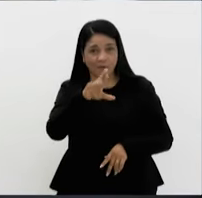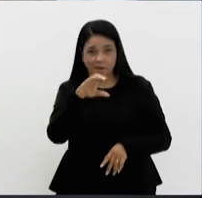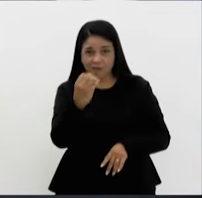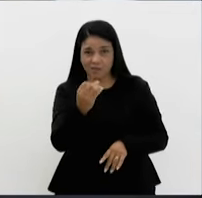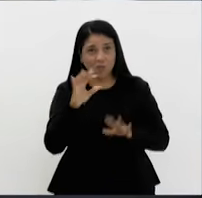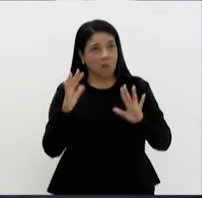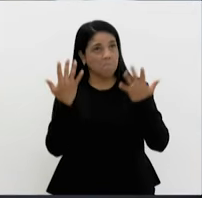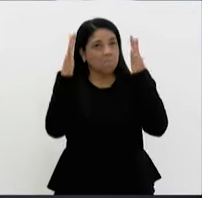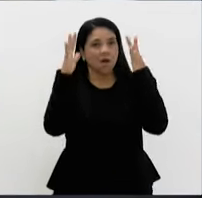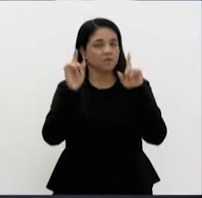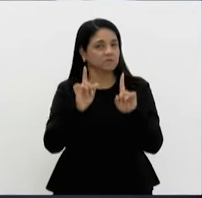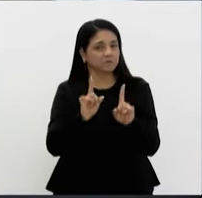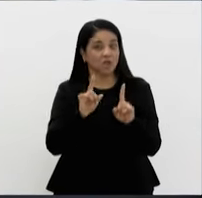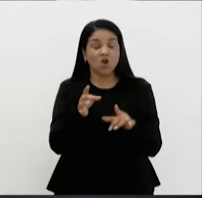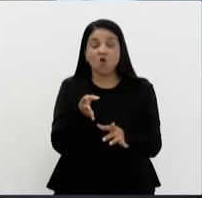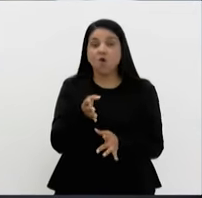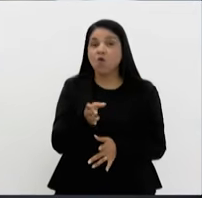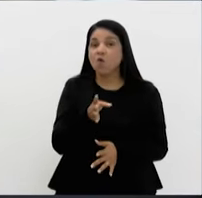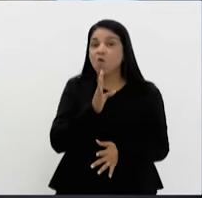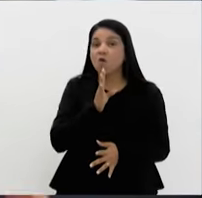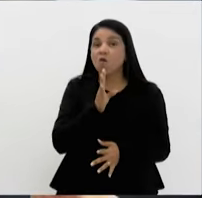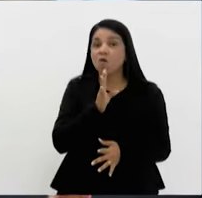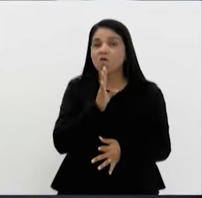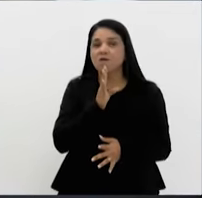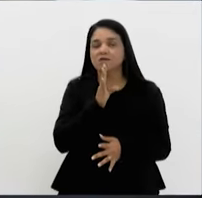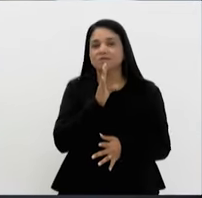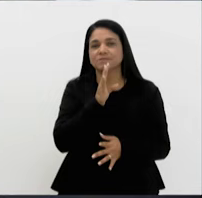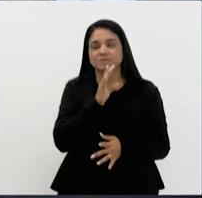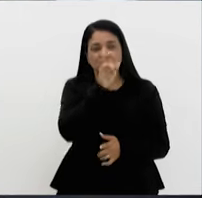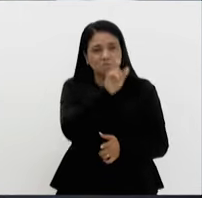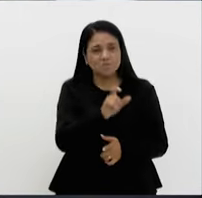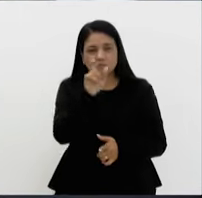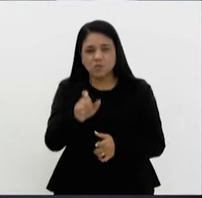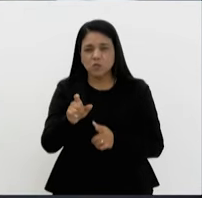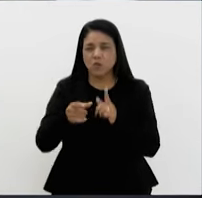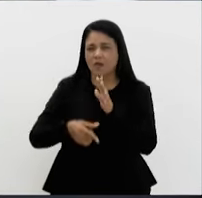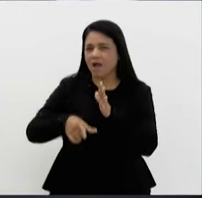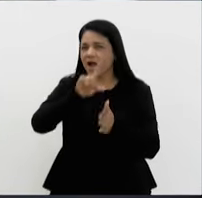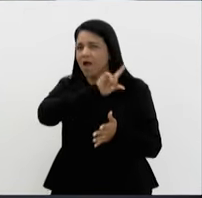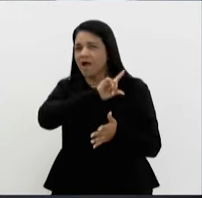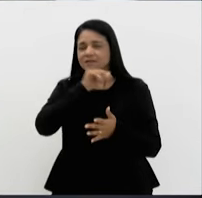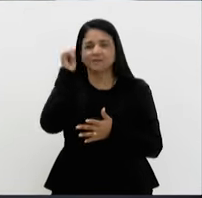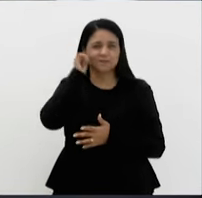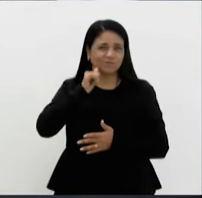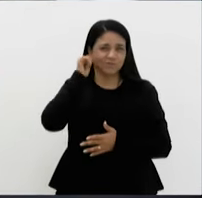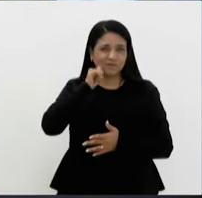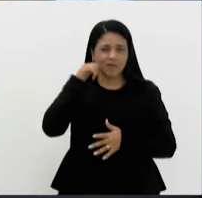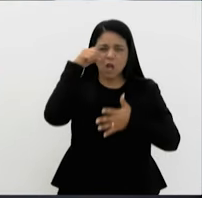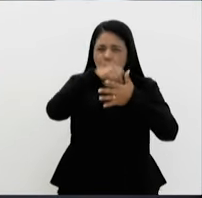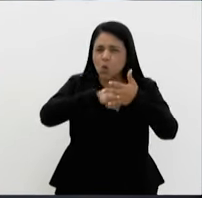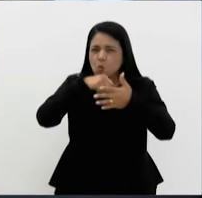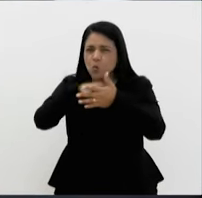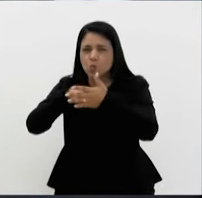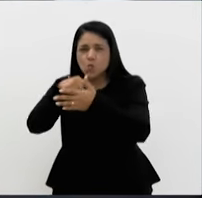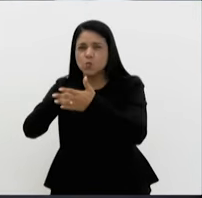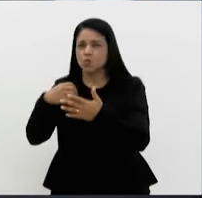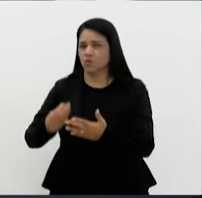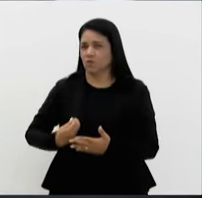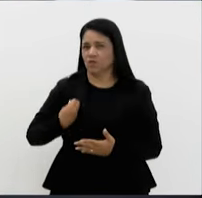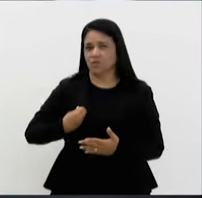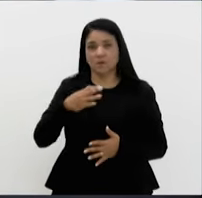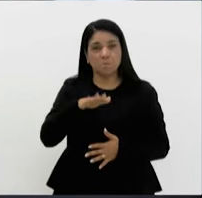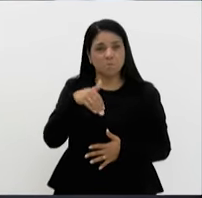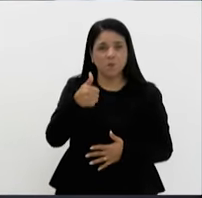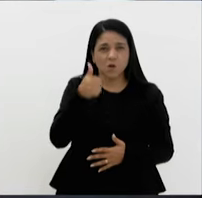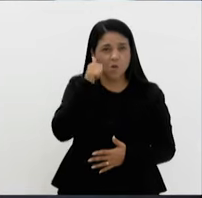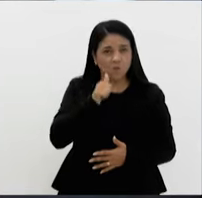é um dia de reconhecimento daquelas que nos antecederam, que lutaram por melhores condições de vida para as